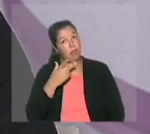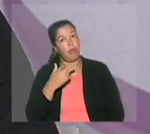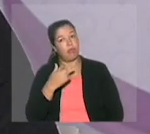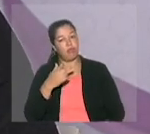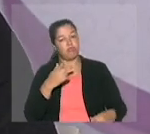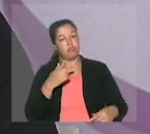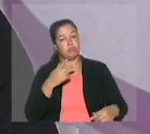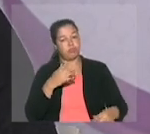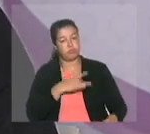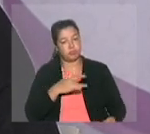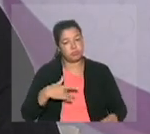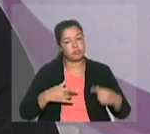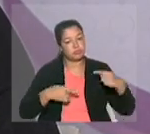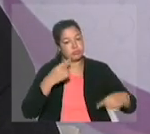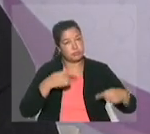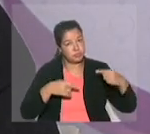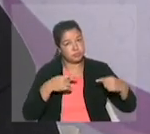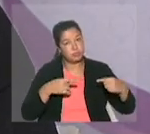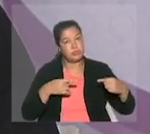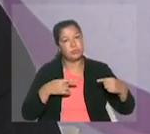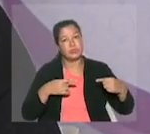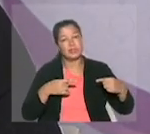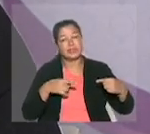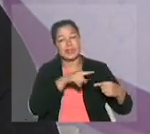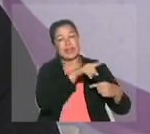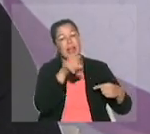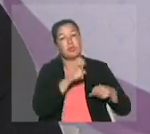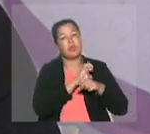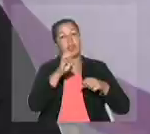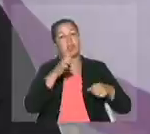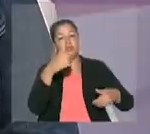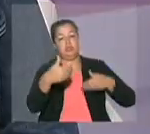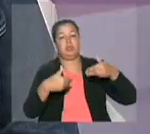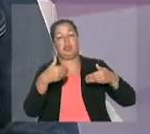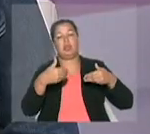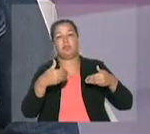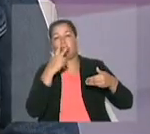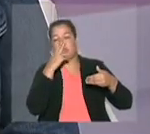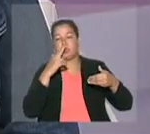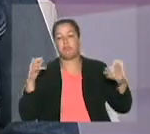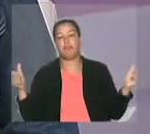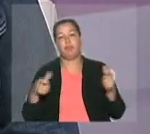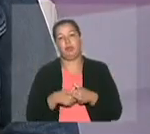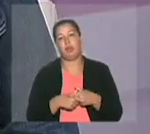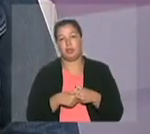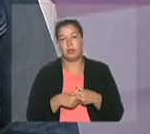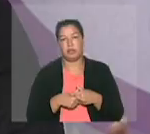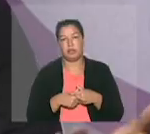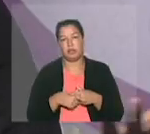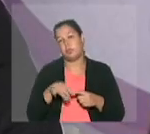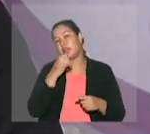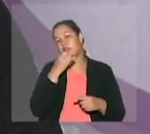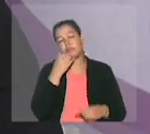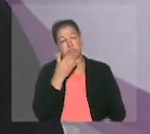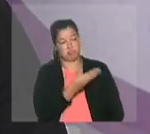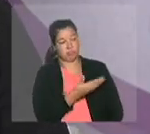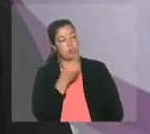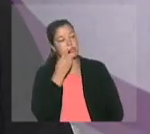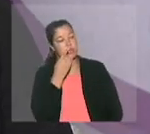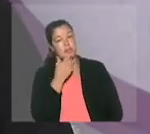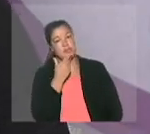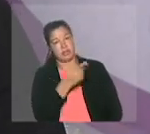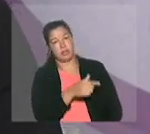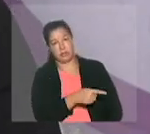tratado pelo nosso país, pelo Estado, com política de minoria. Eu vou dar um exemplo bem básico, como eu já tinha dado para